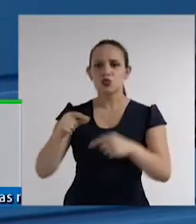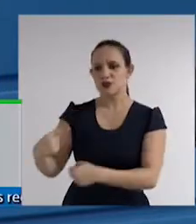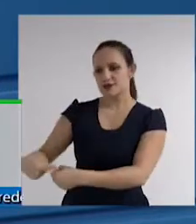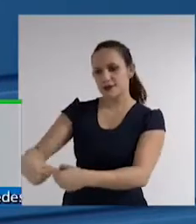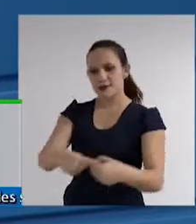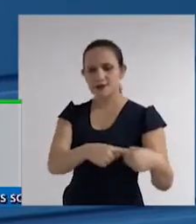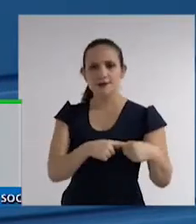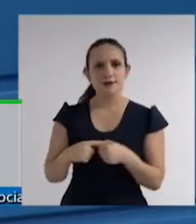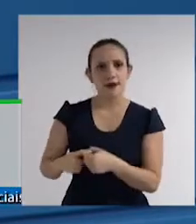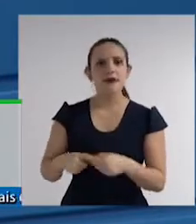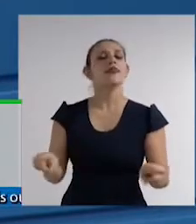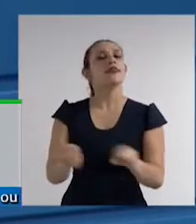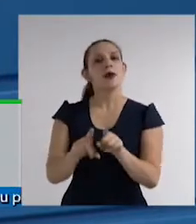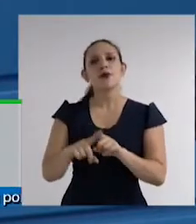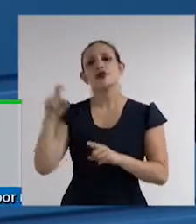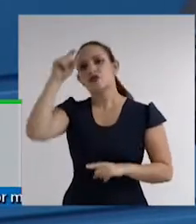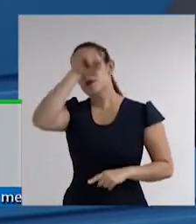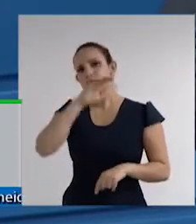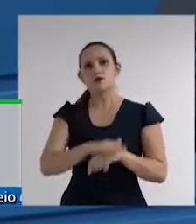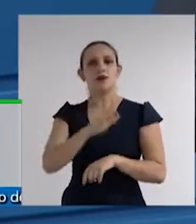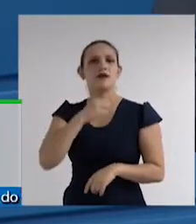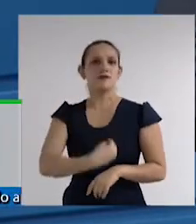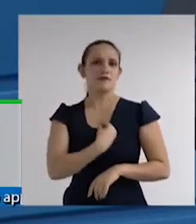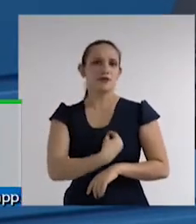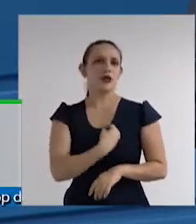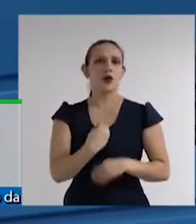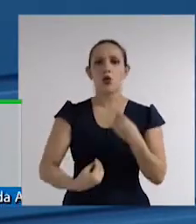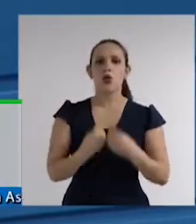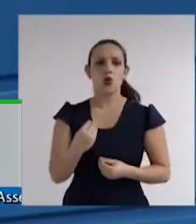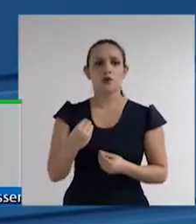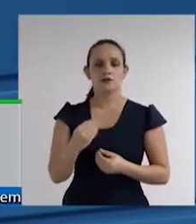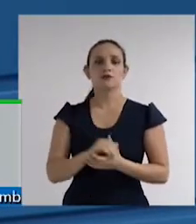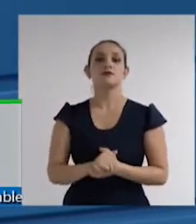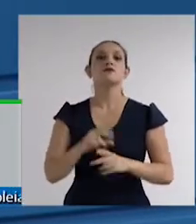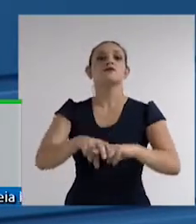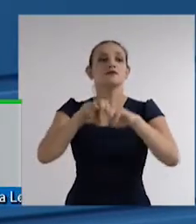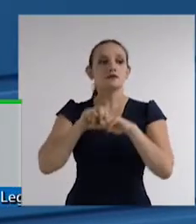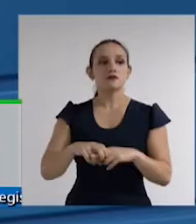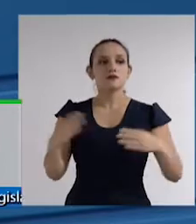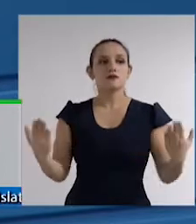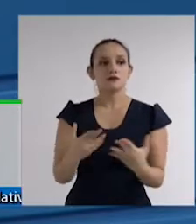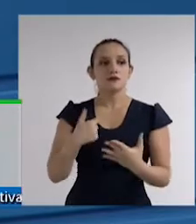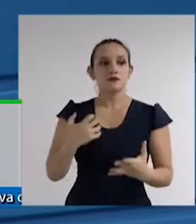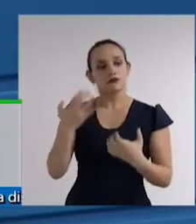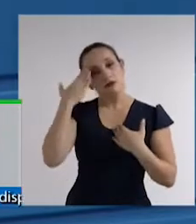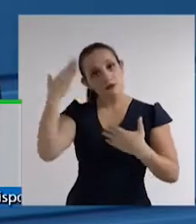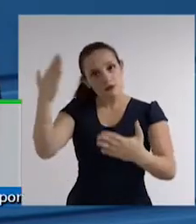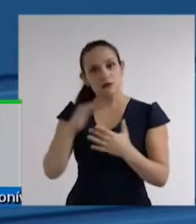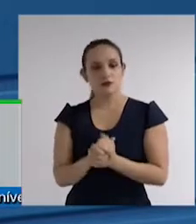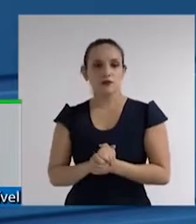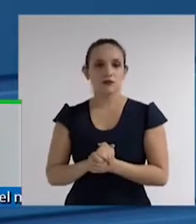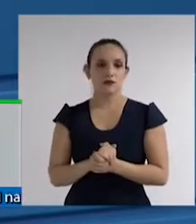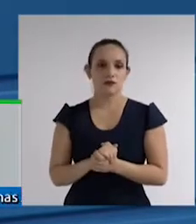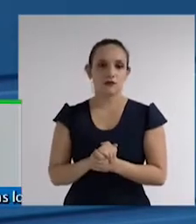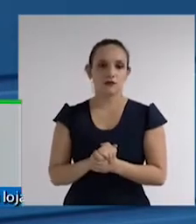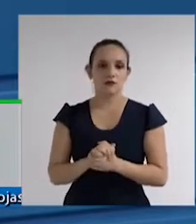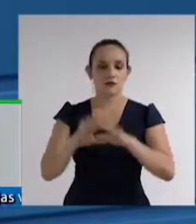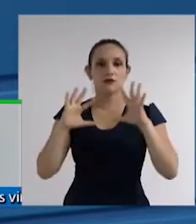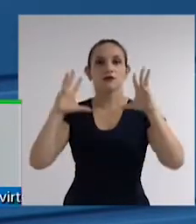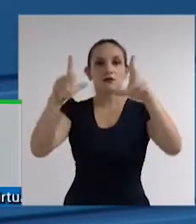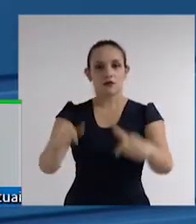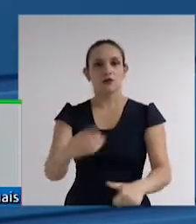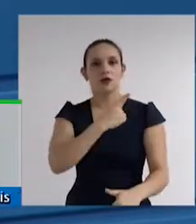vai dificultar toda a população esse manuseio de dinheiro. Então, eu quero aqui agradecer incansavelmente a todos